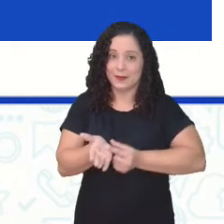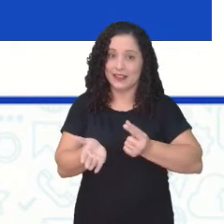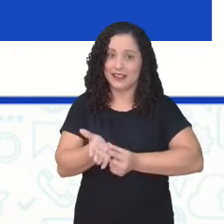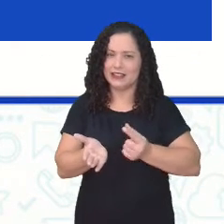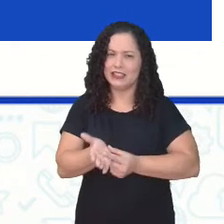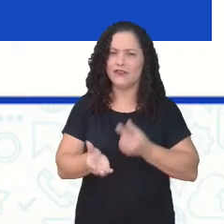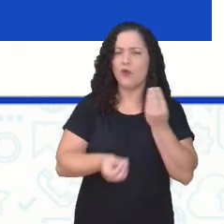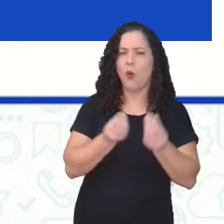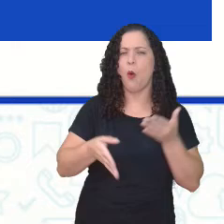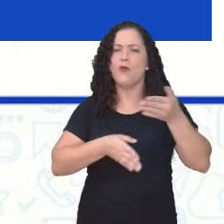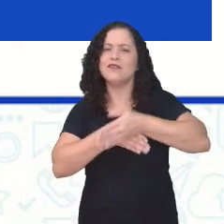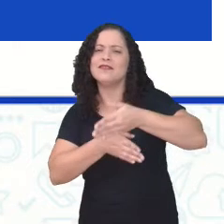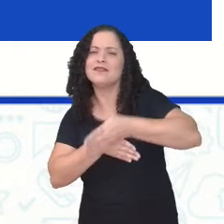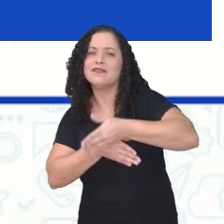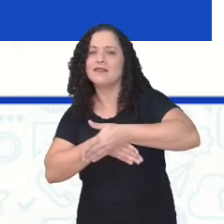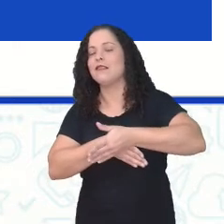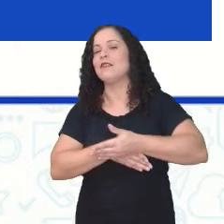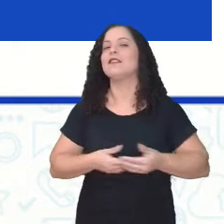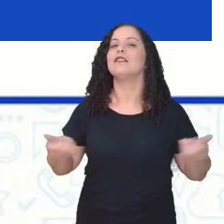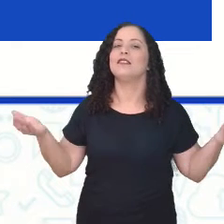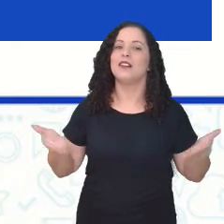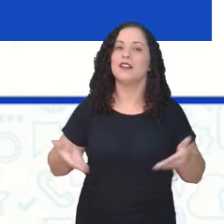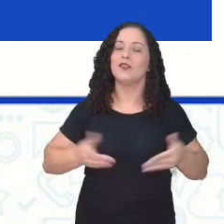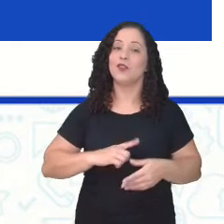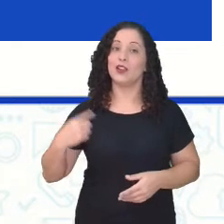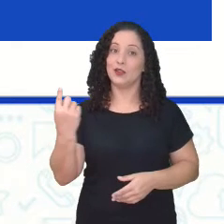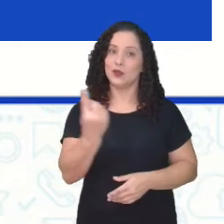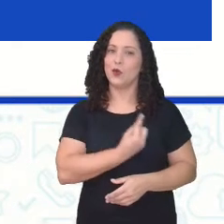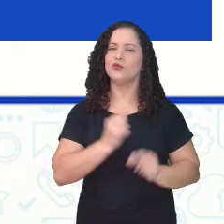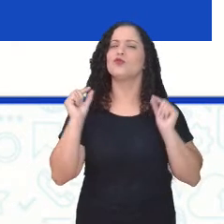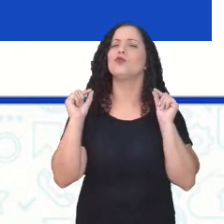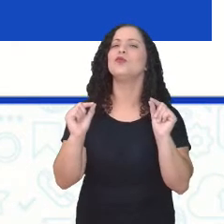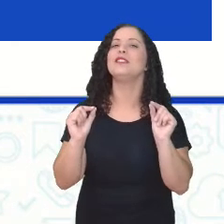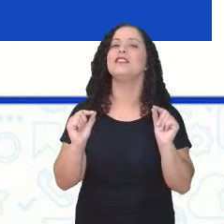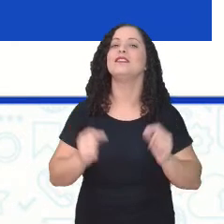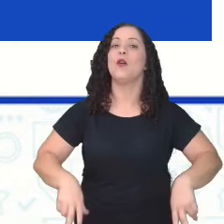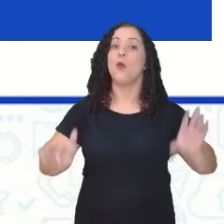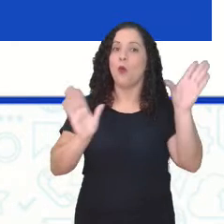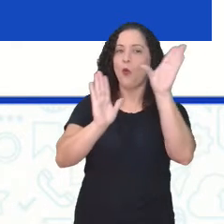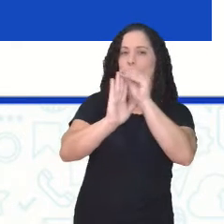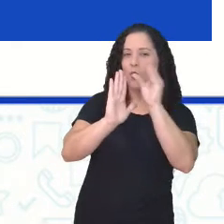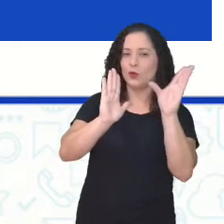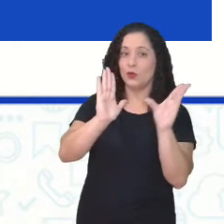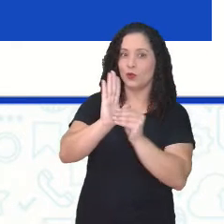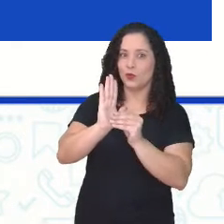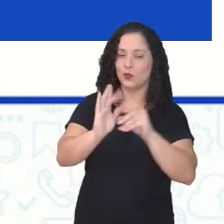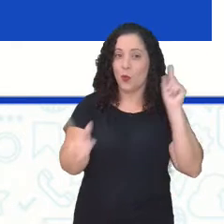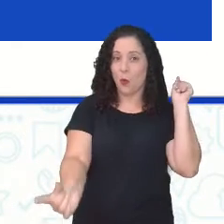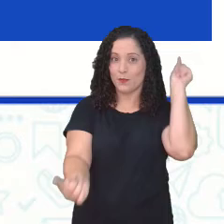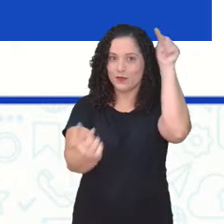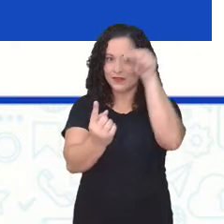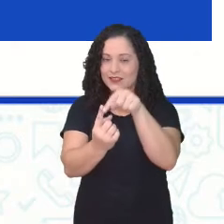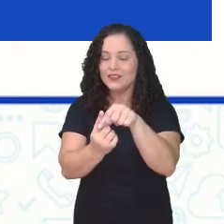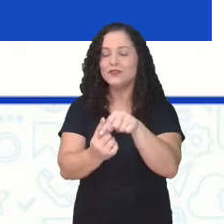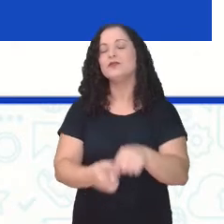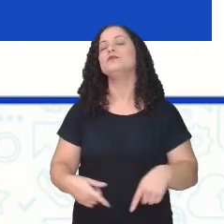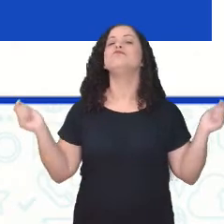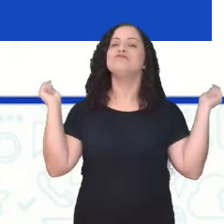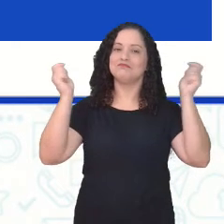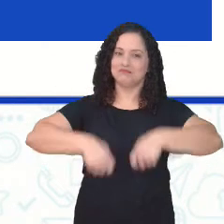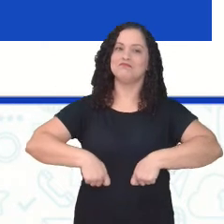como você se conecta. Agora nós vamos para o objetivo, né? Nós temos um alvo e